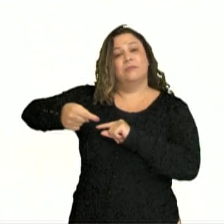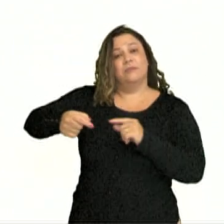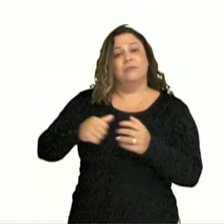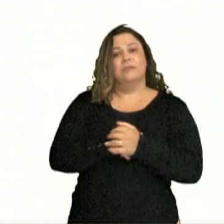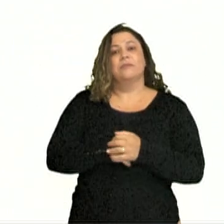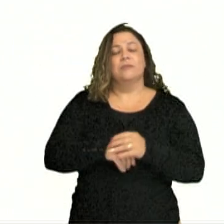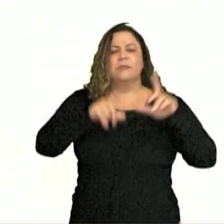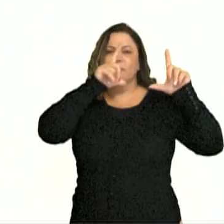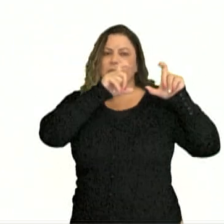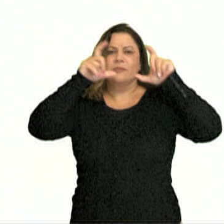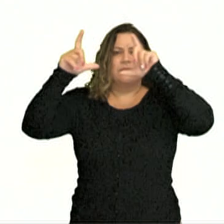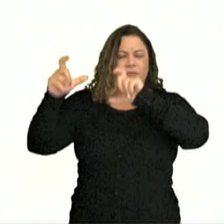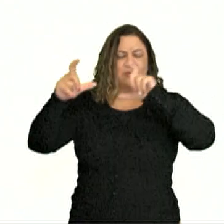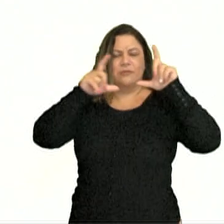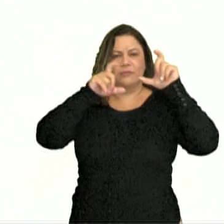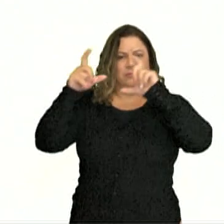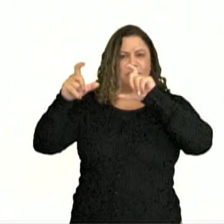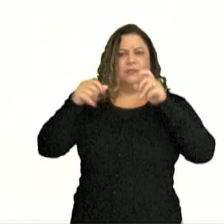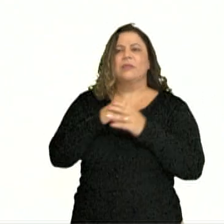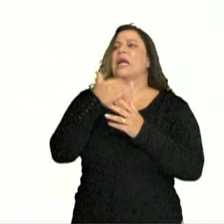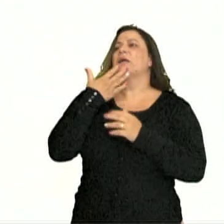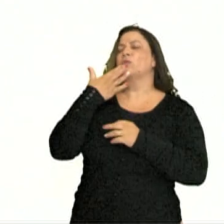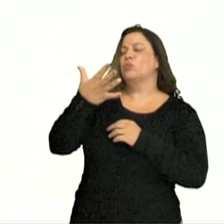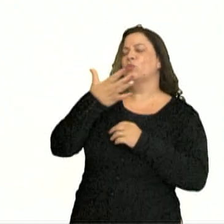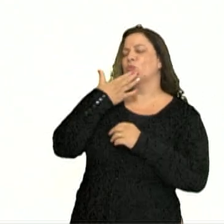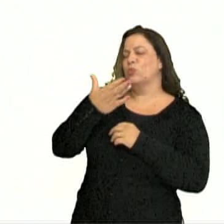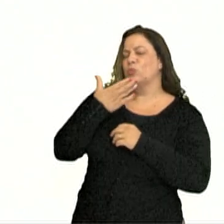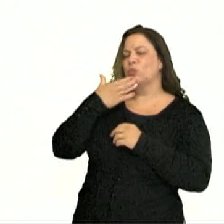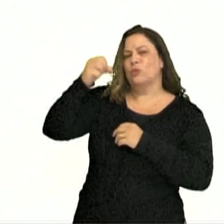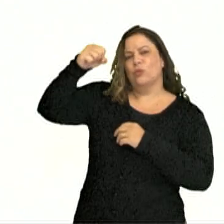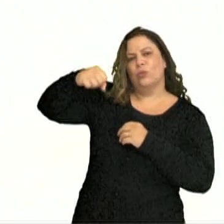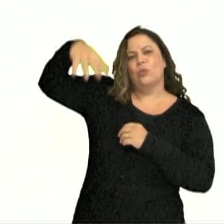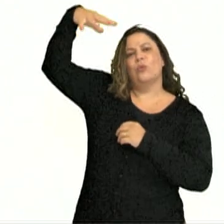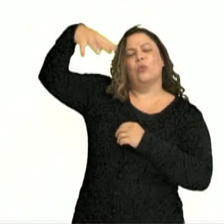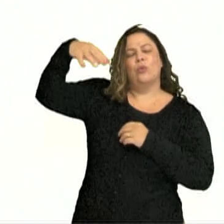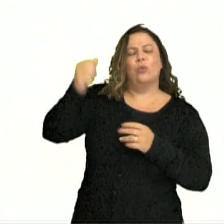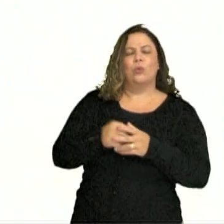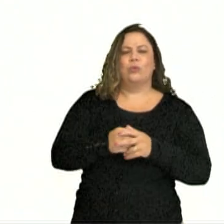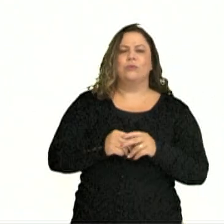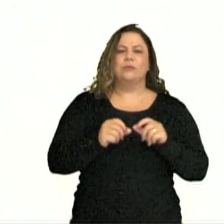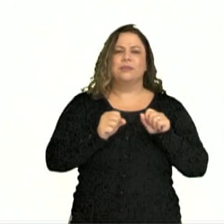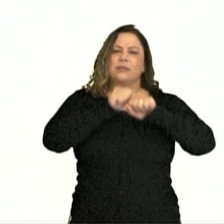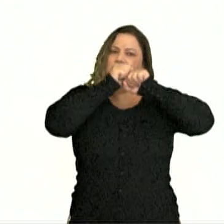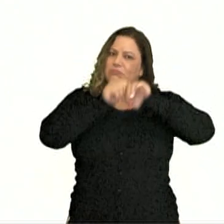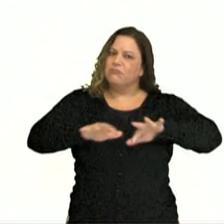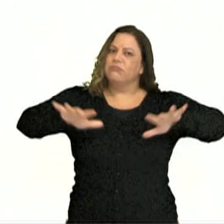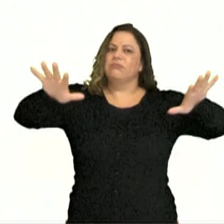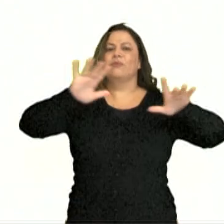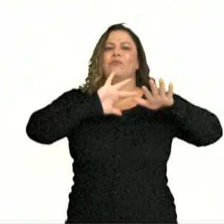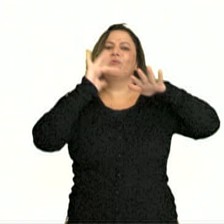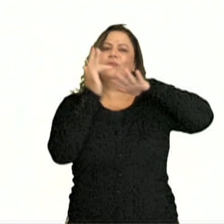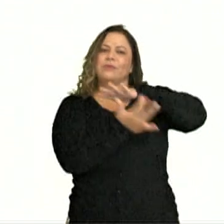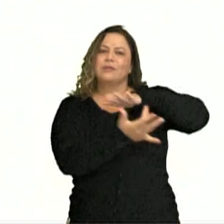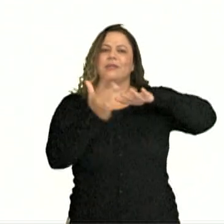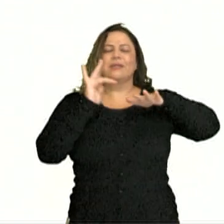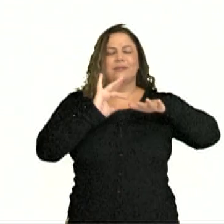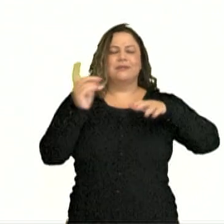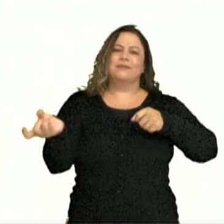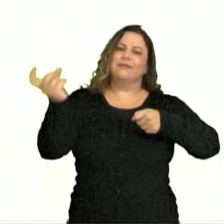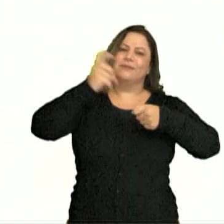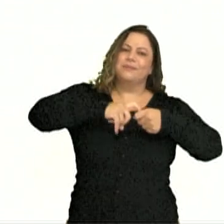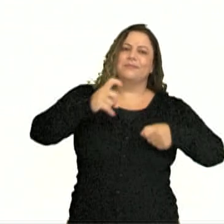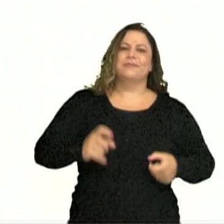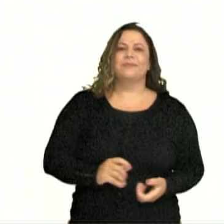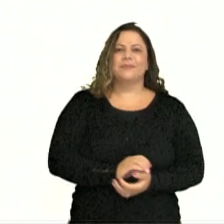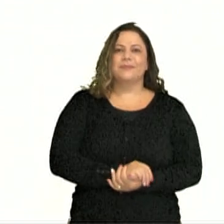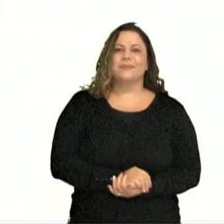trabalhe a fotografia, trabalhe os efeitos de cor e luz e viralize essa ideia nas redes sociais. Eu já volto aqui com